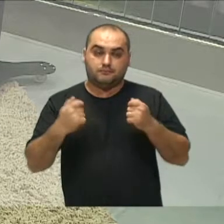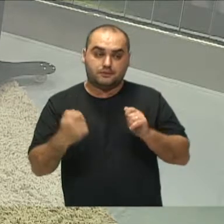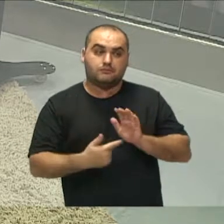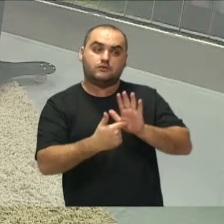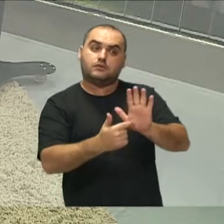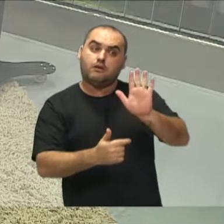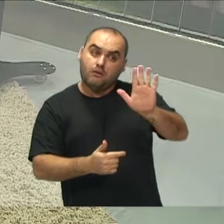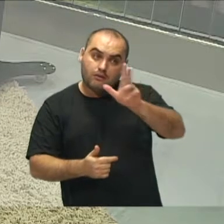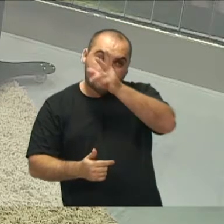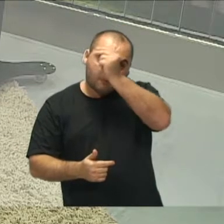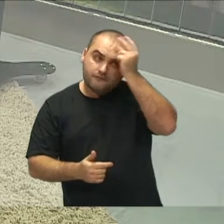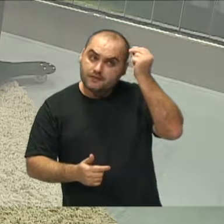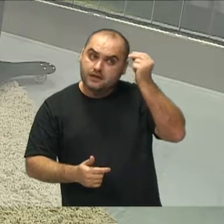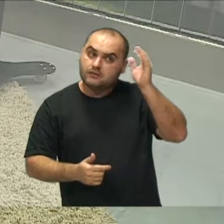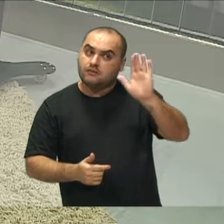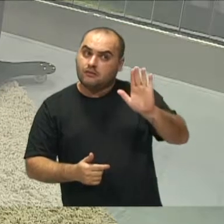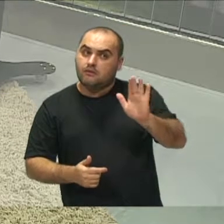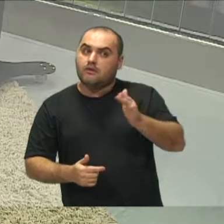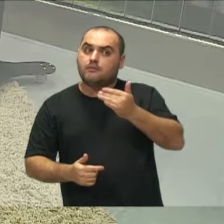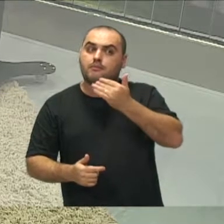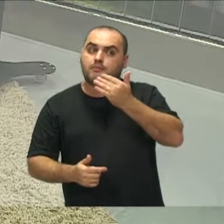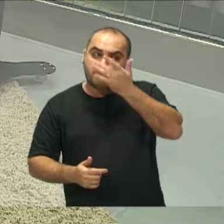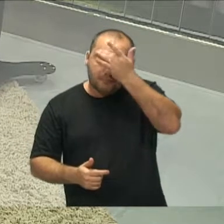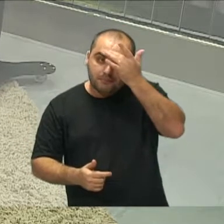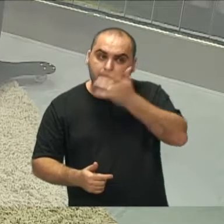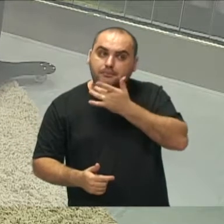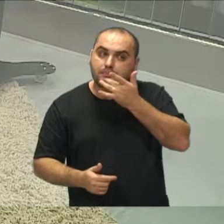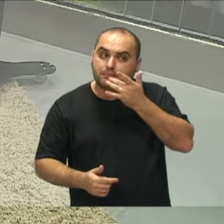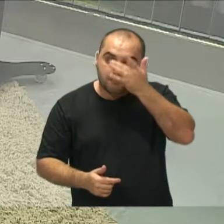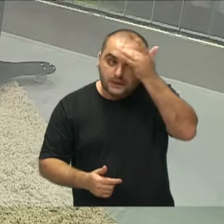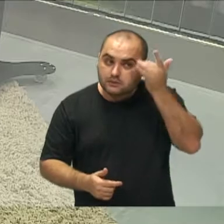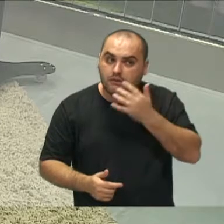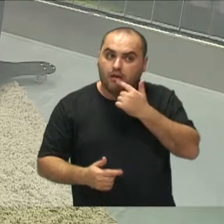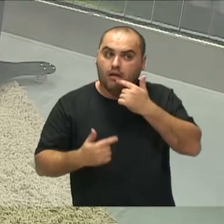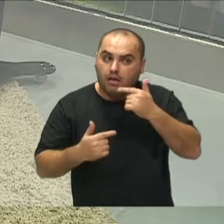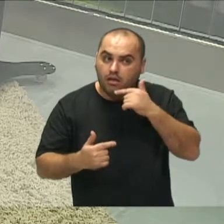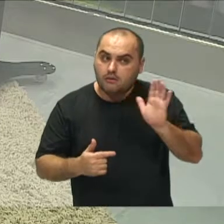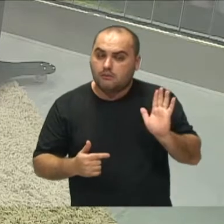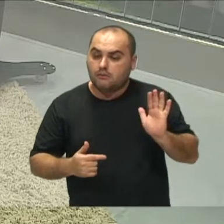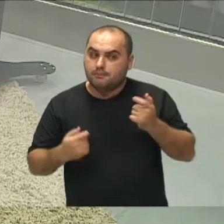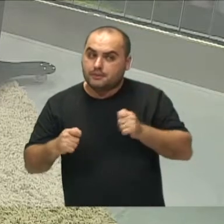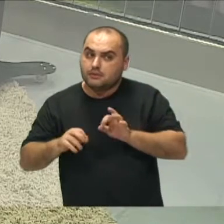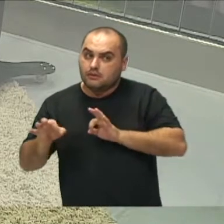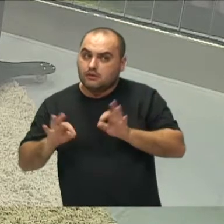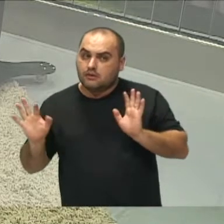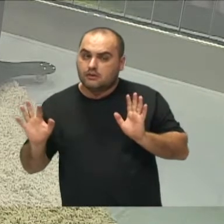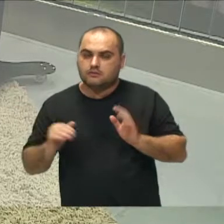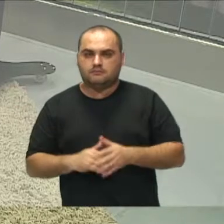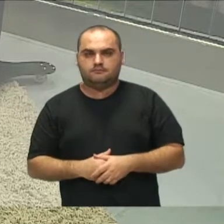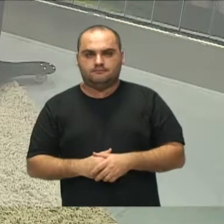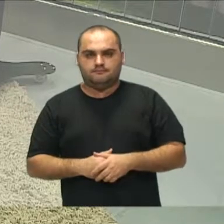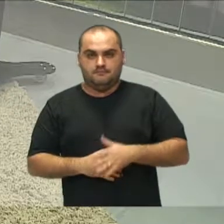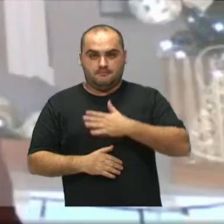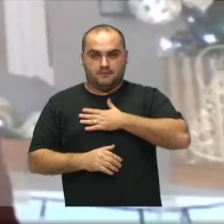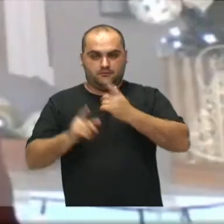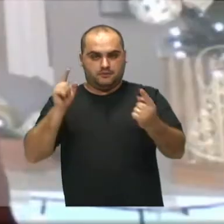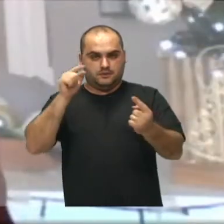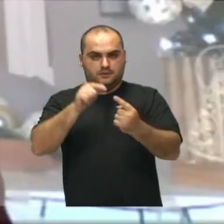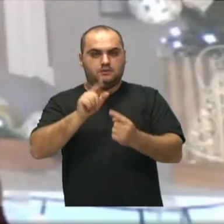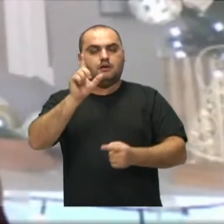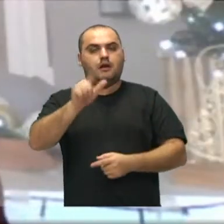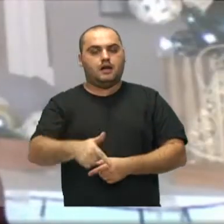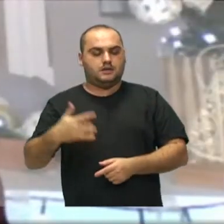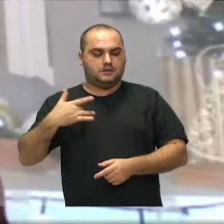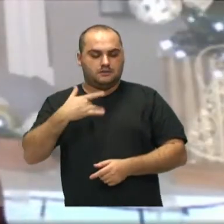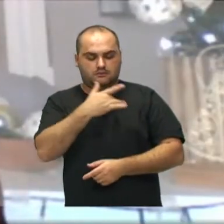assim. O pessoal tem reclamado, vamos ajeitar. Então tem N coisas, mas o nosso foco vai ter que ser a saúde e a